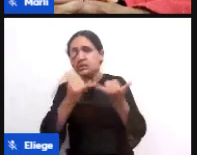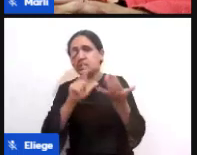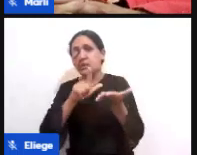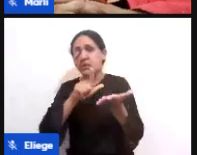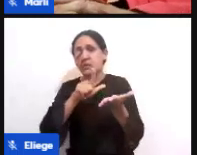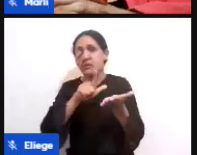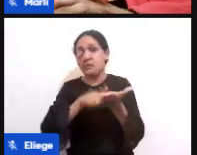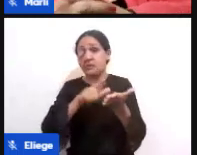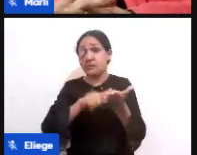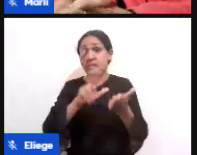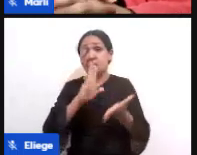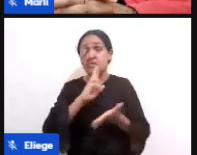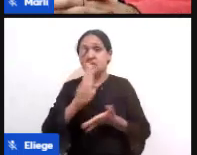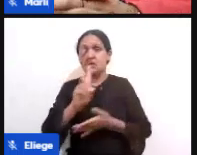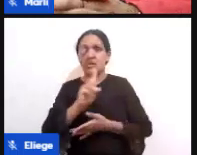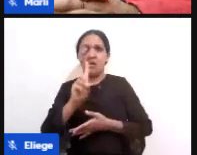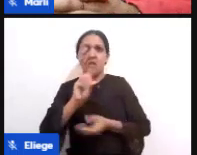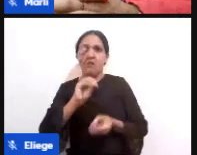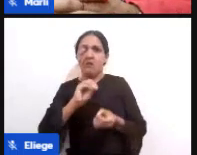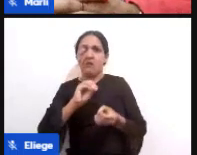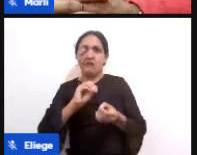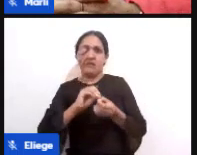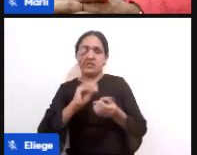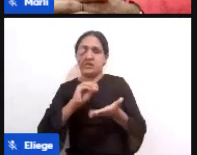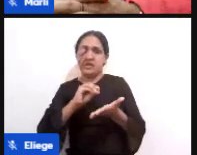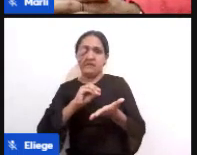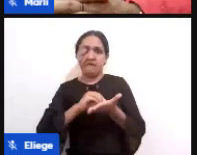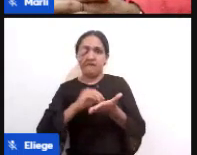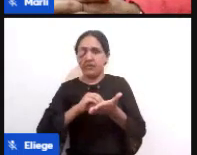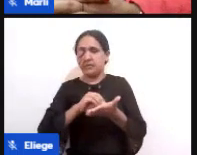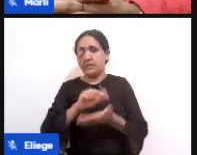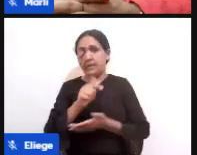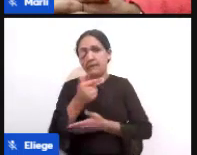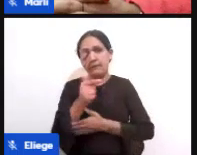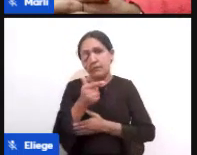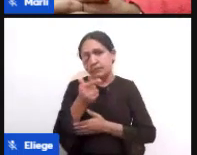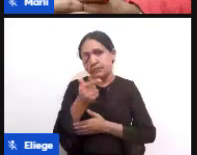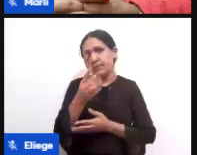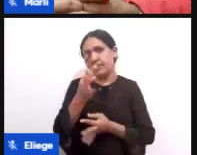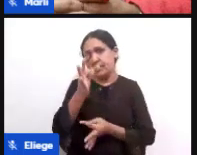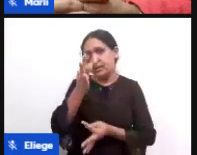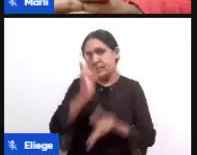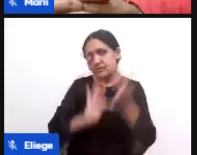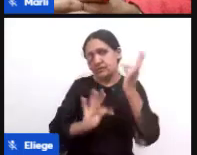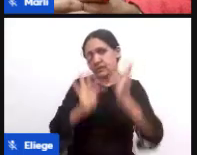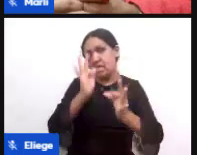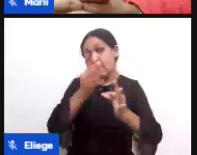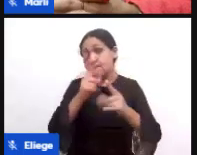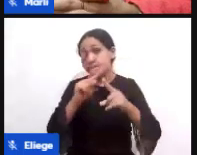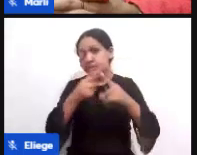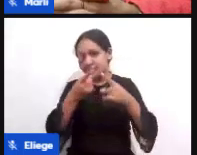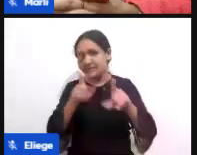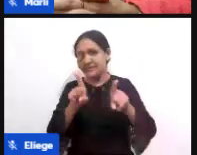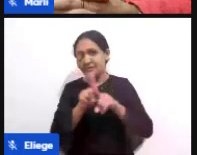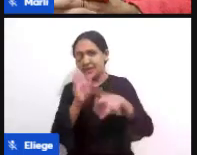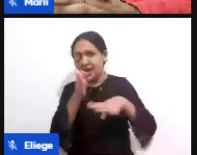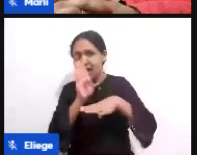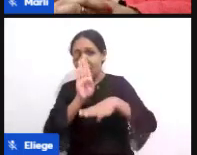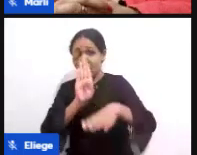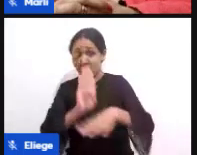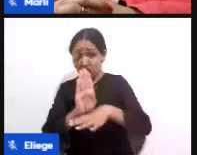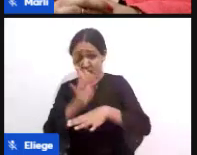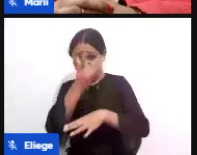não fará falta para o que não tem acesso e ajudará a complementar para aquele que tem acesso, tá bom? Esse é